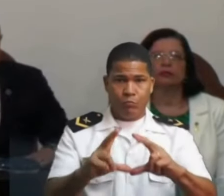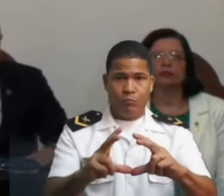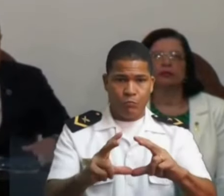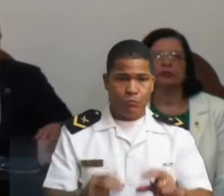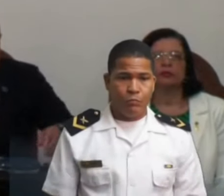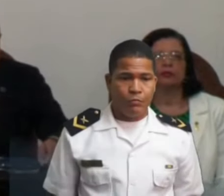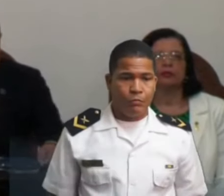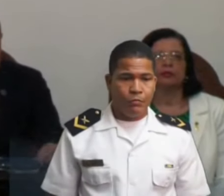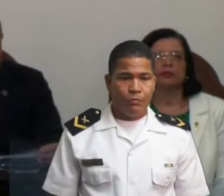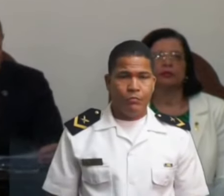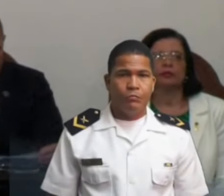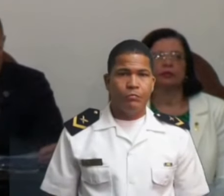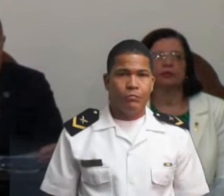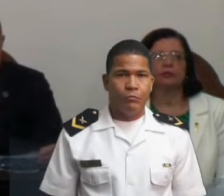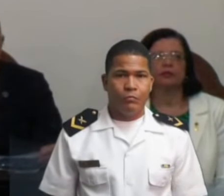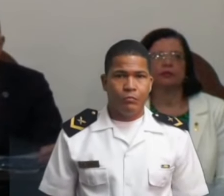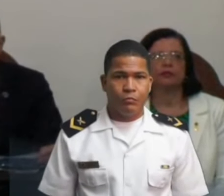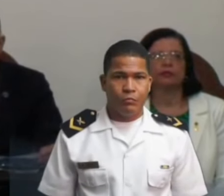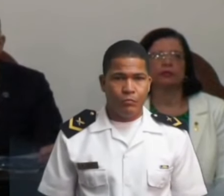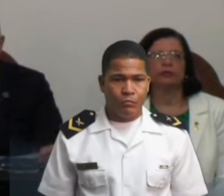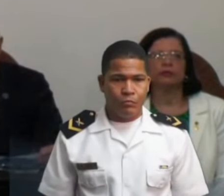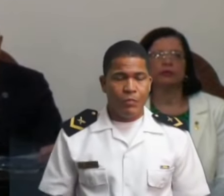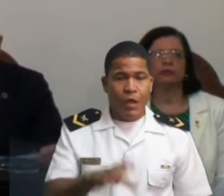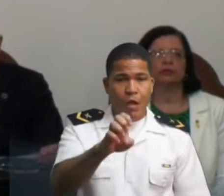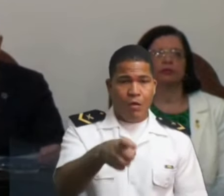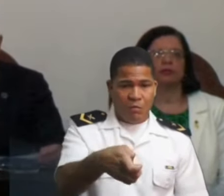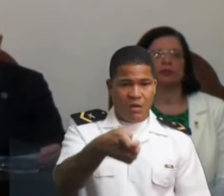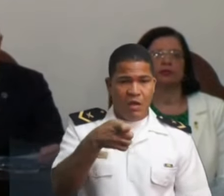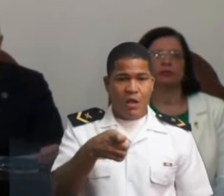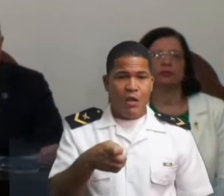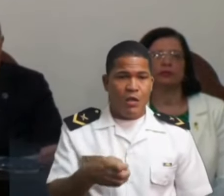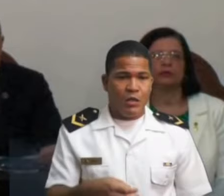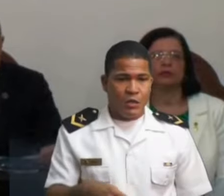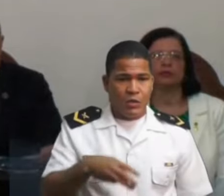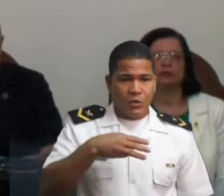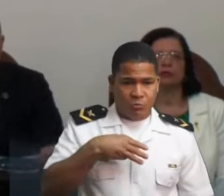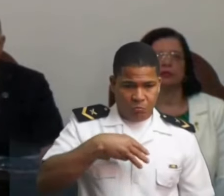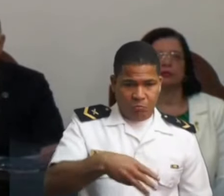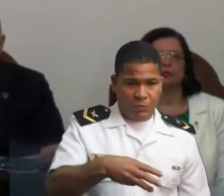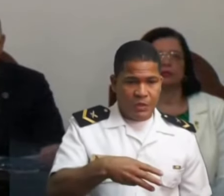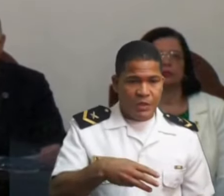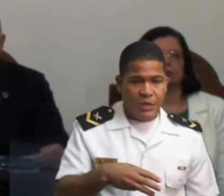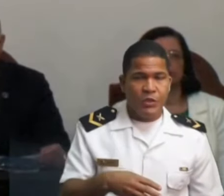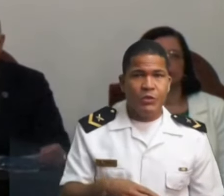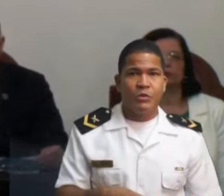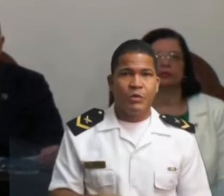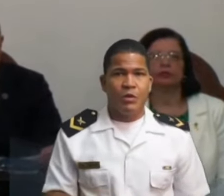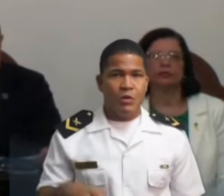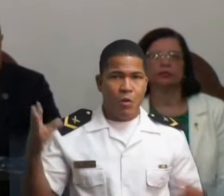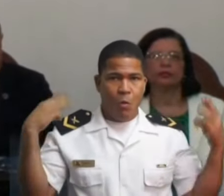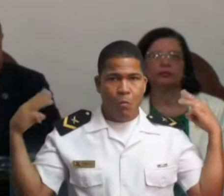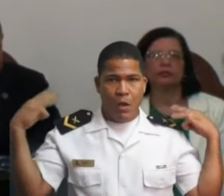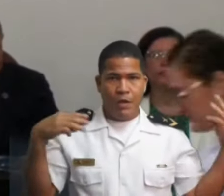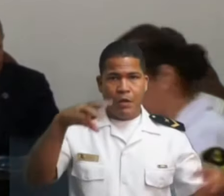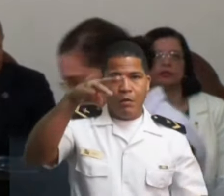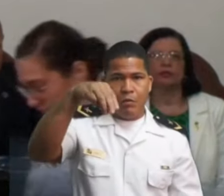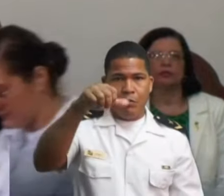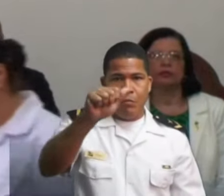o senhor ex-ministro da Marinha, almirante de esquadra, Mauro César Rodrigues